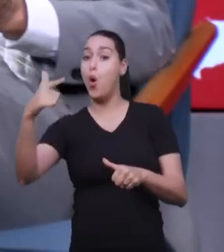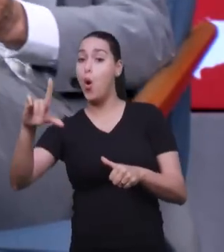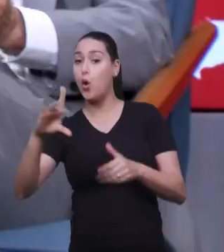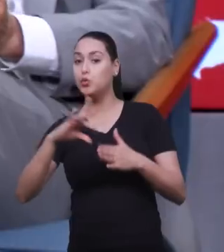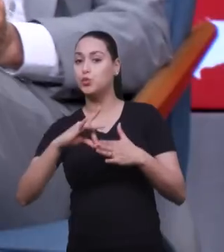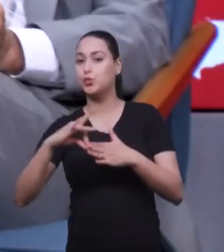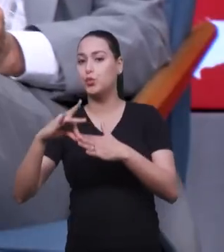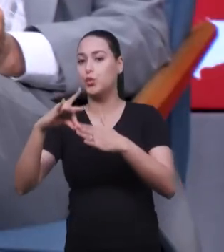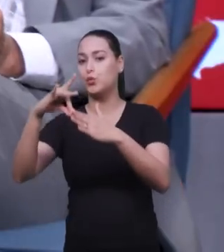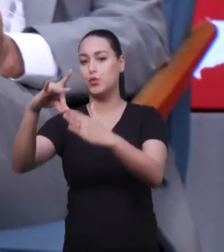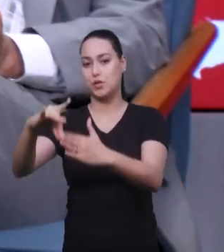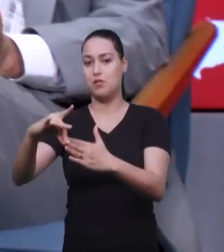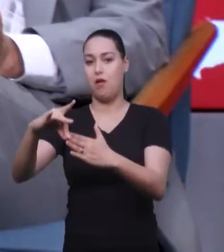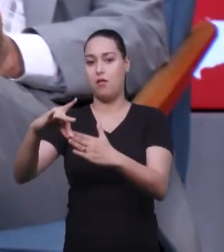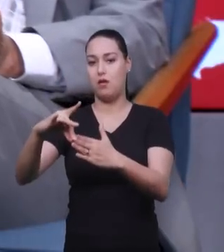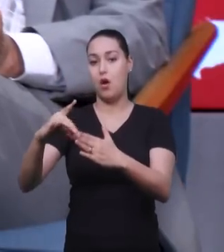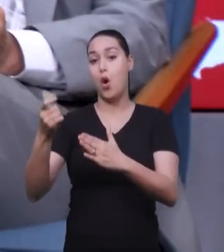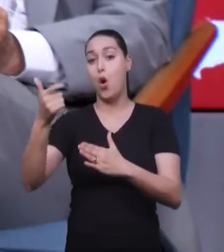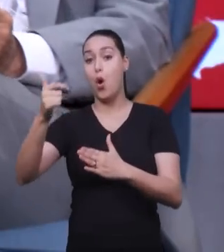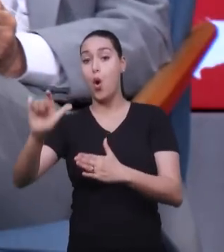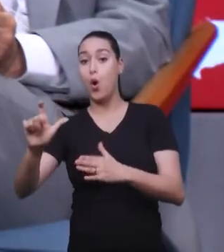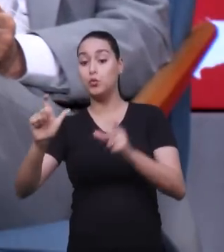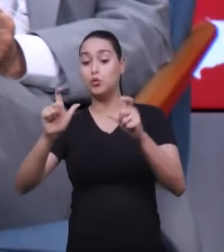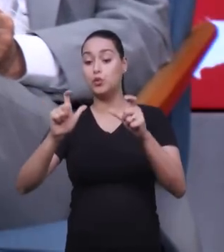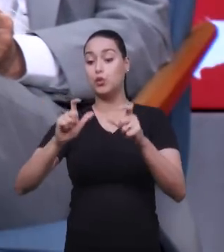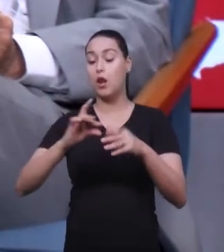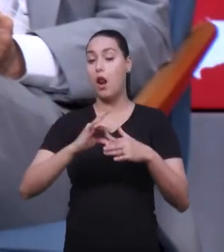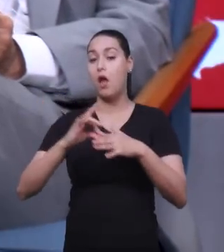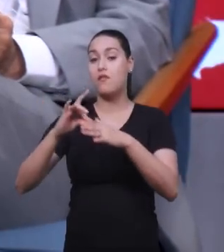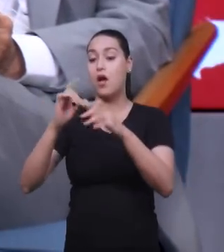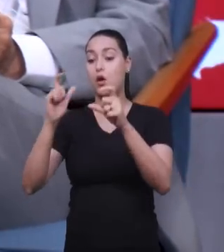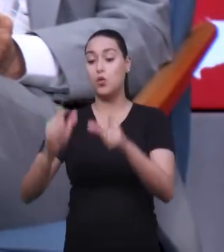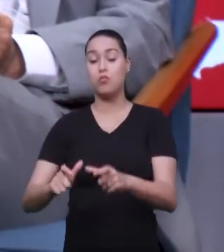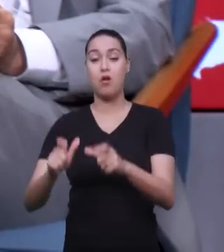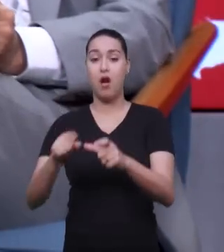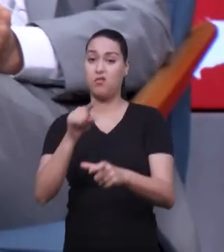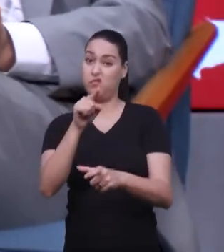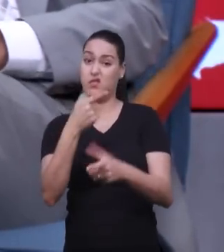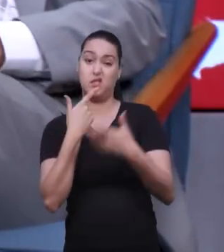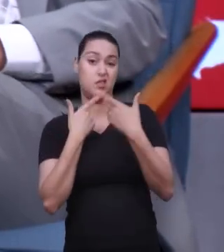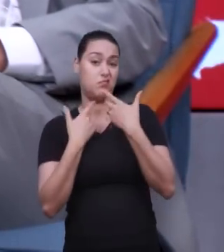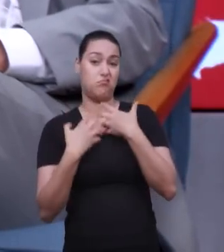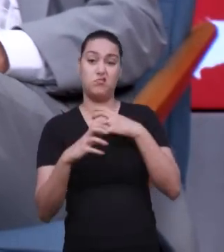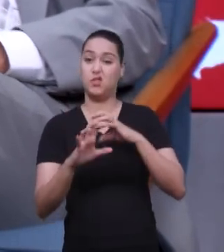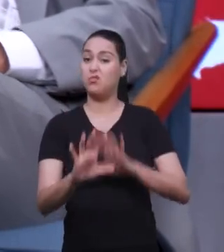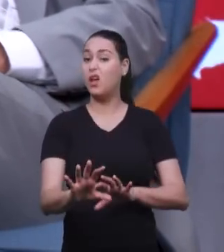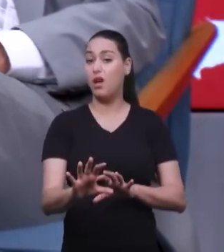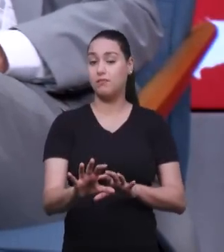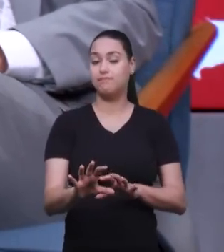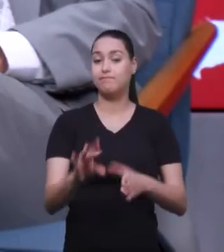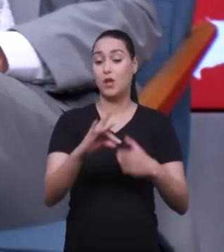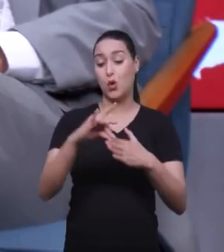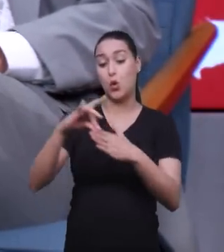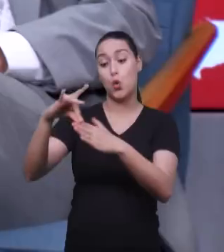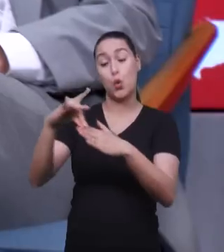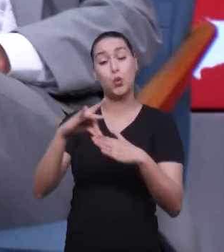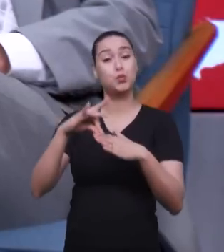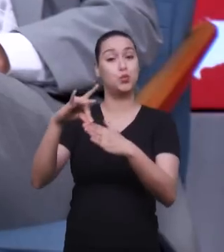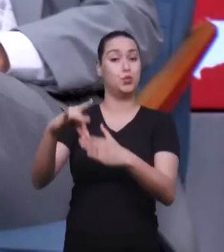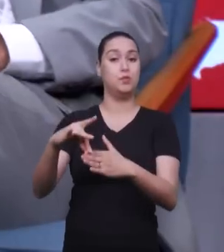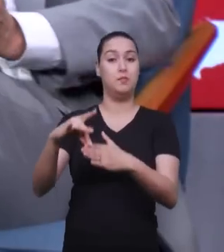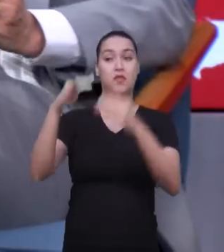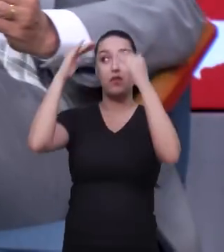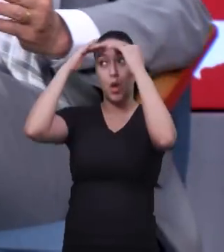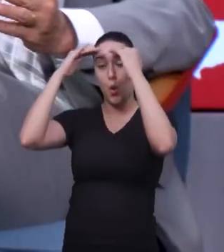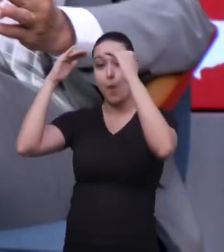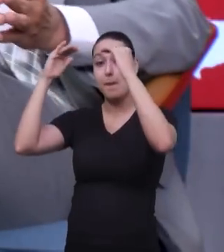te conduzirá, outro te levará por onde você não queria. Então, e vai ser conduzido.